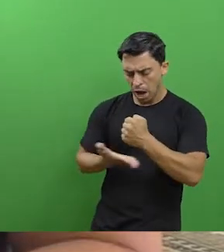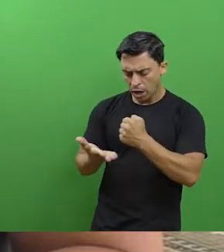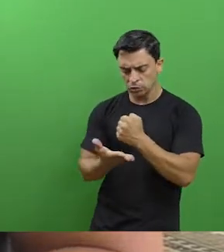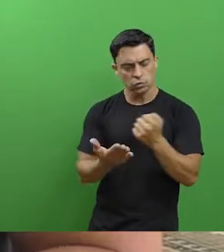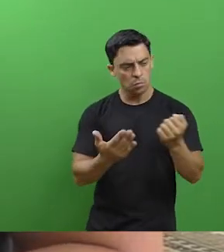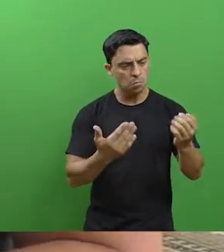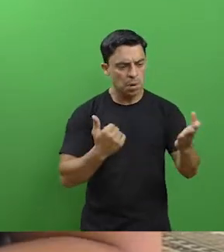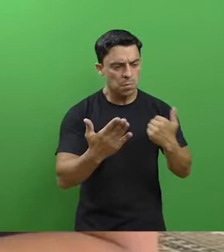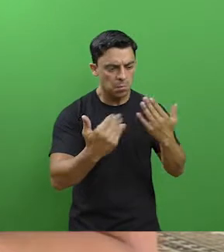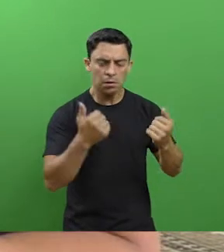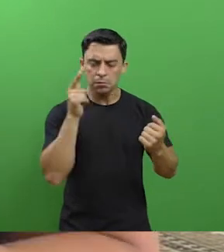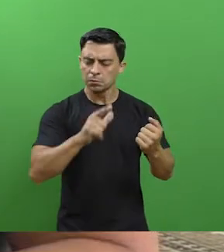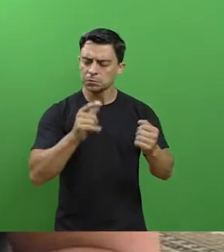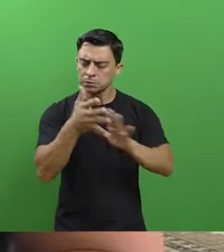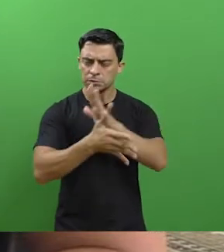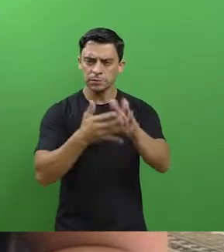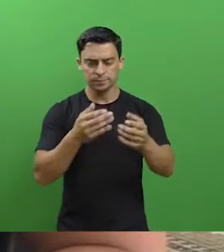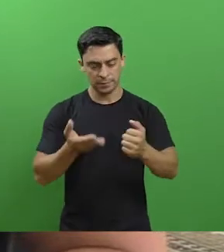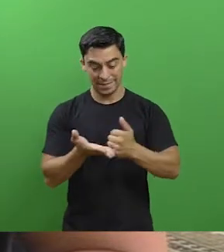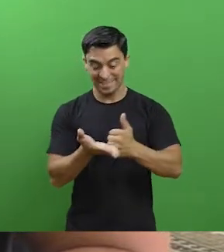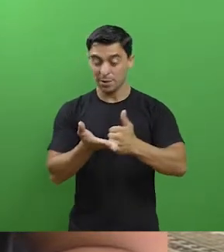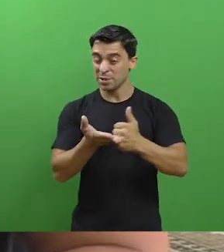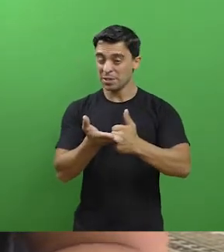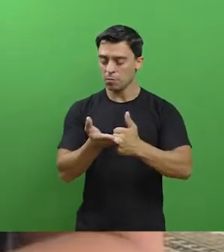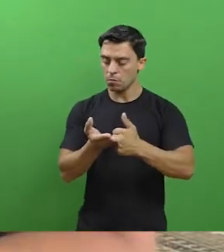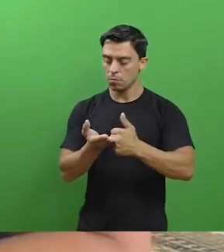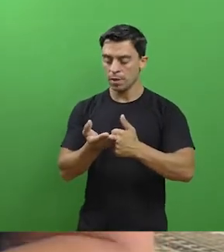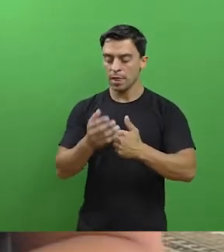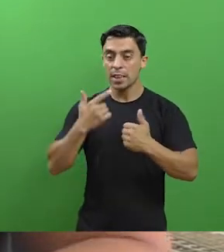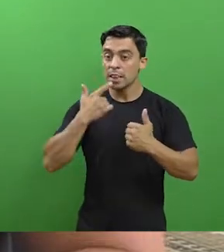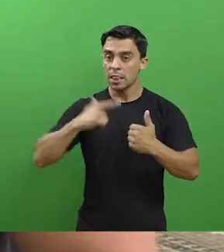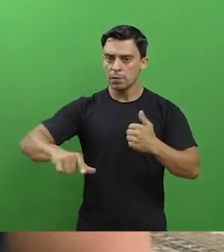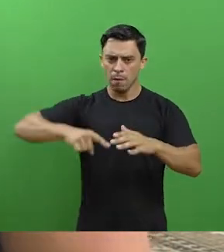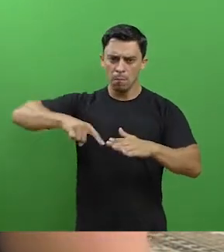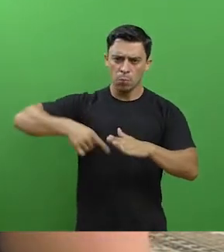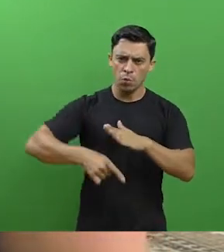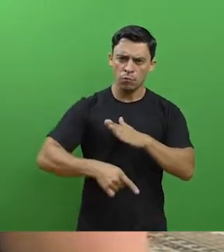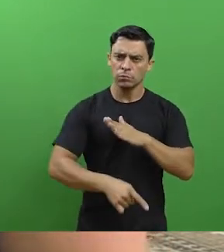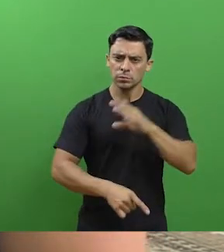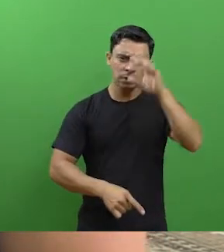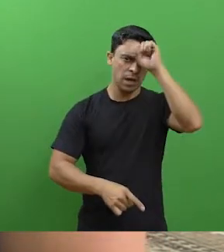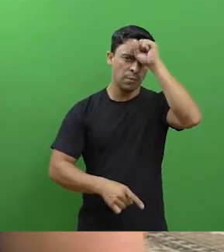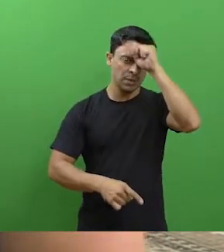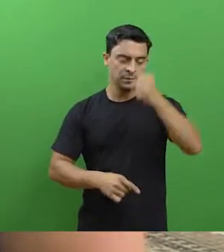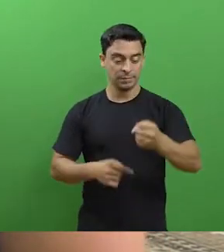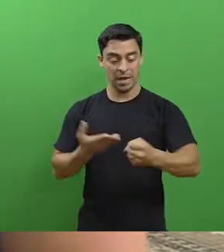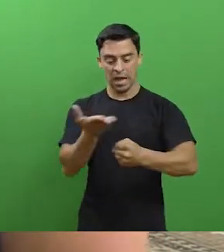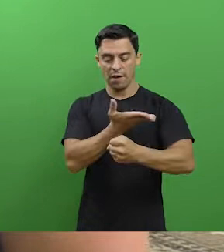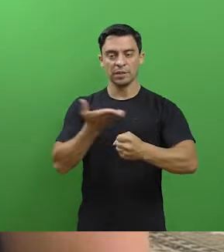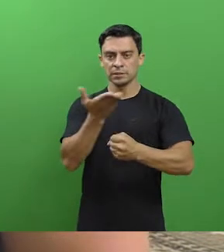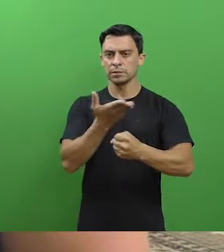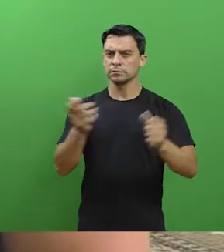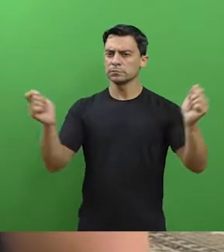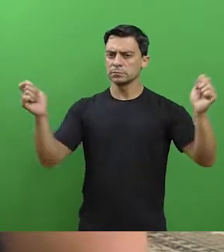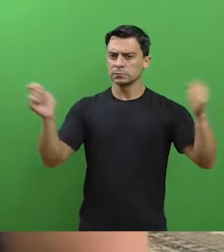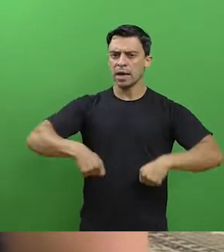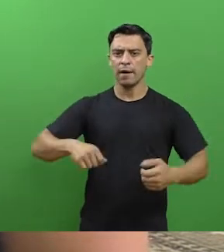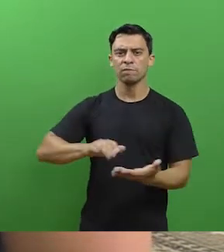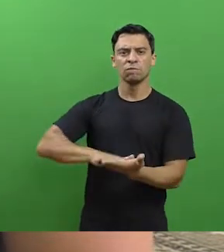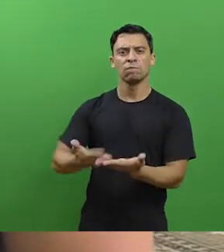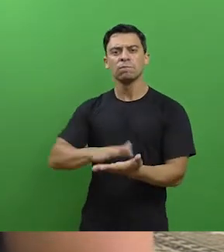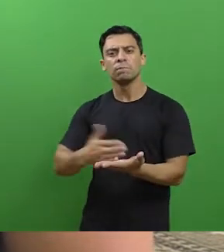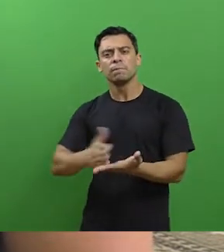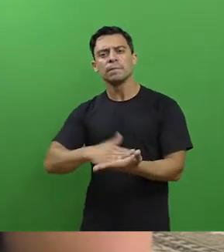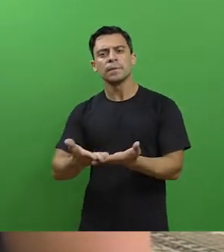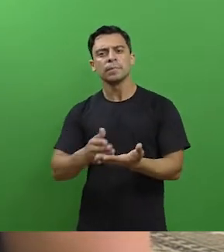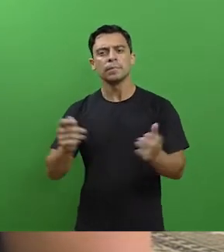língua, no idioma, estrutura, né, comunicação, e no avançado já sai interpretando. Daí esse curso que eu